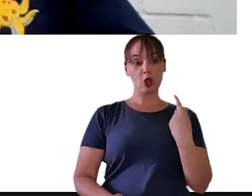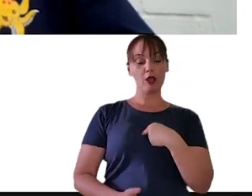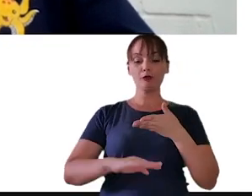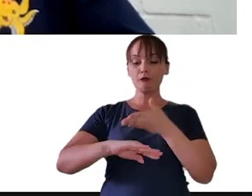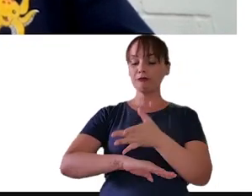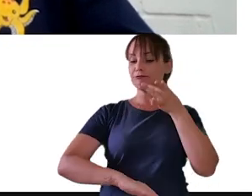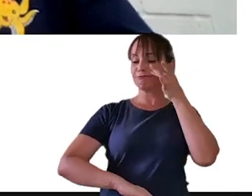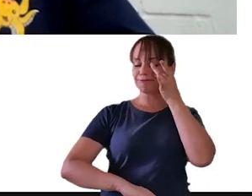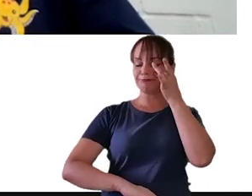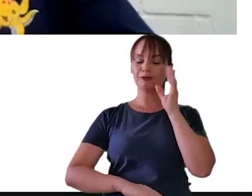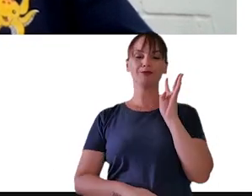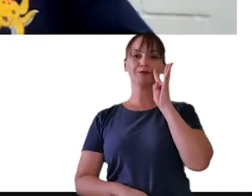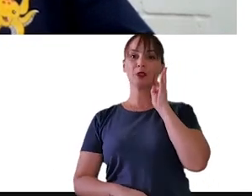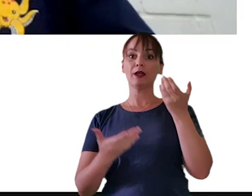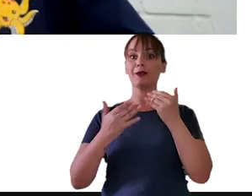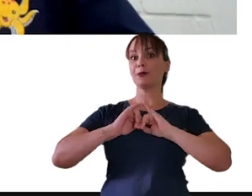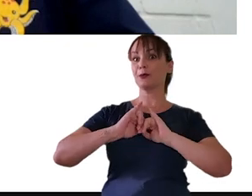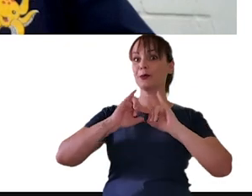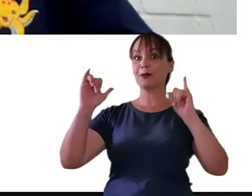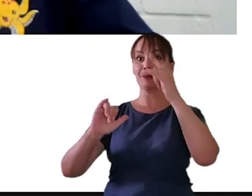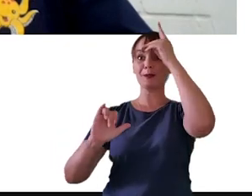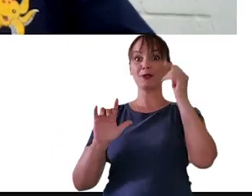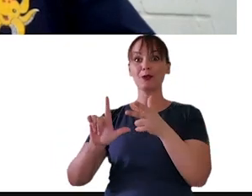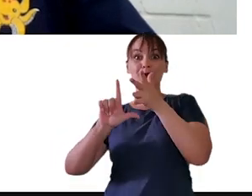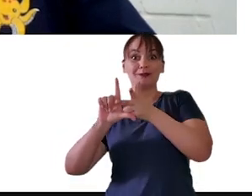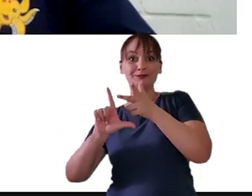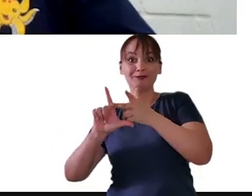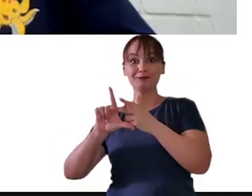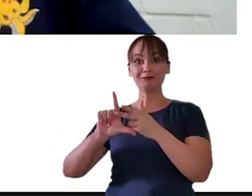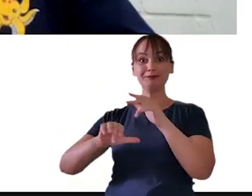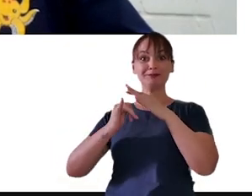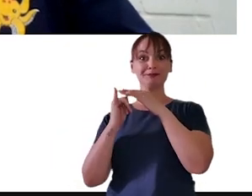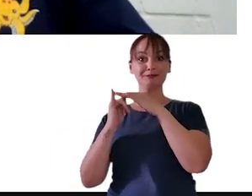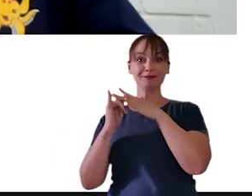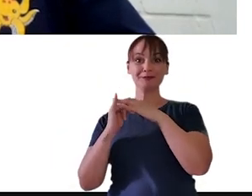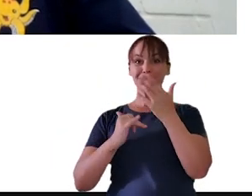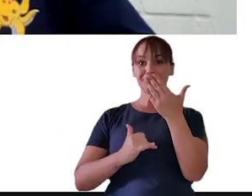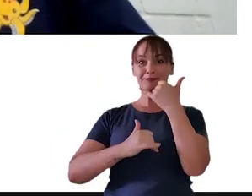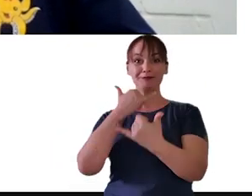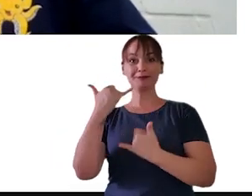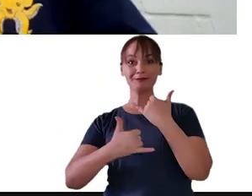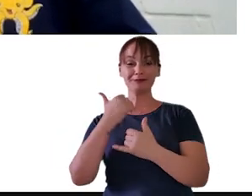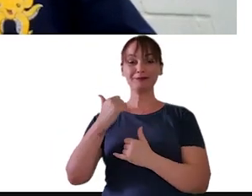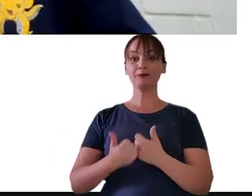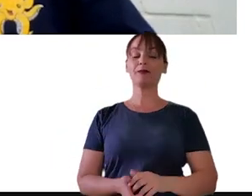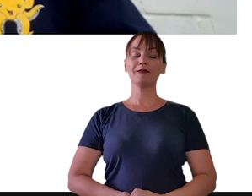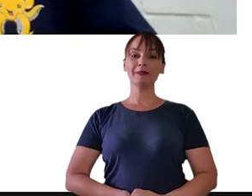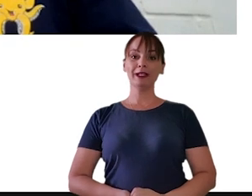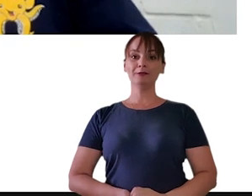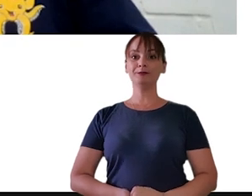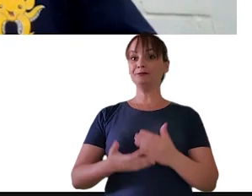E eu queria que você deixasse seus recados finais para a nossa audiência do Ciência e Cultura. Vamos brincar! Eu